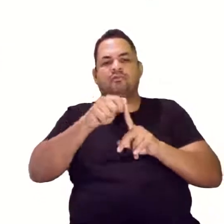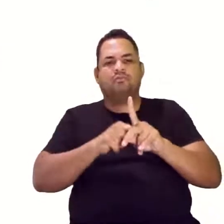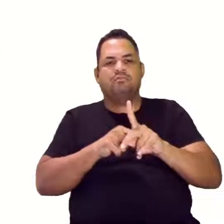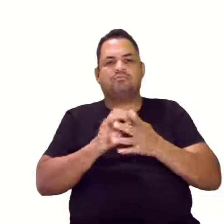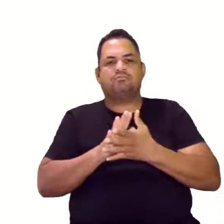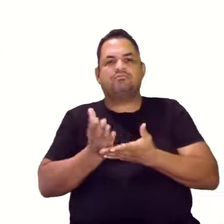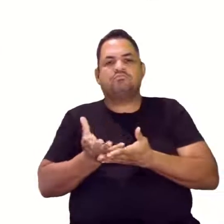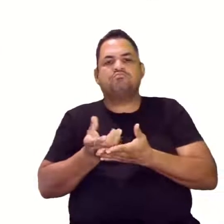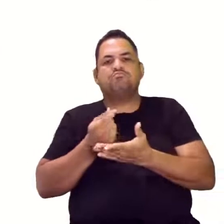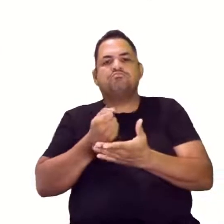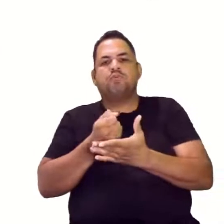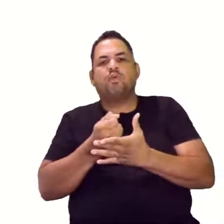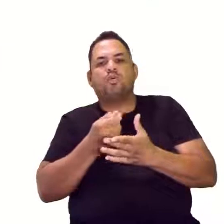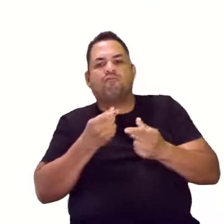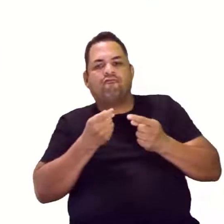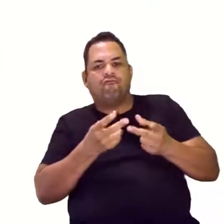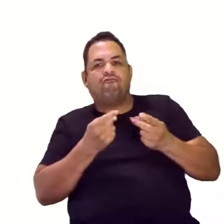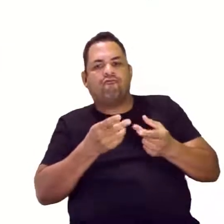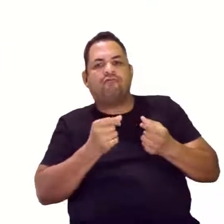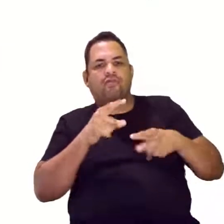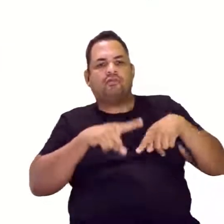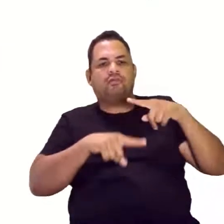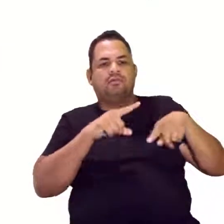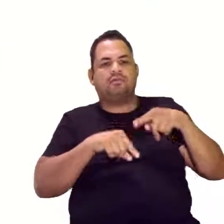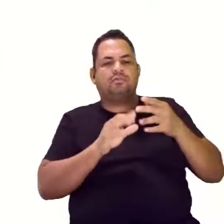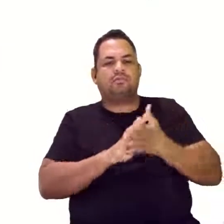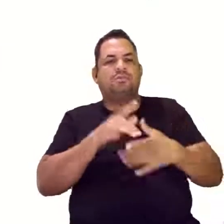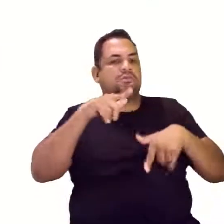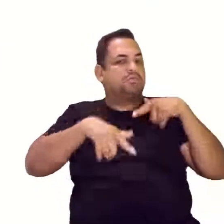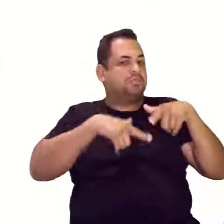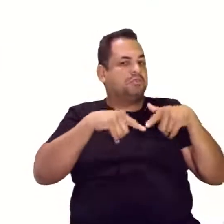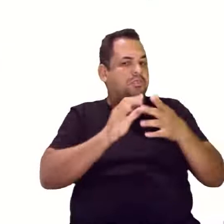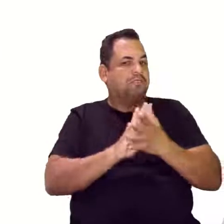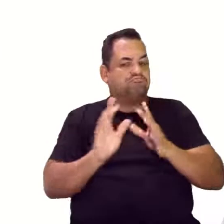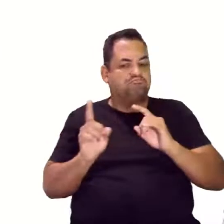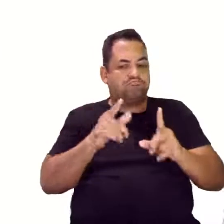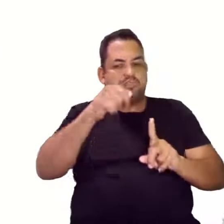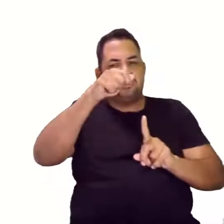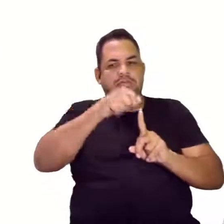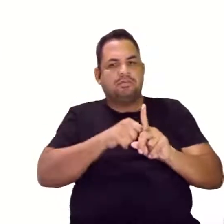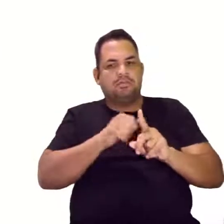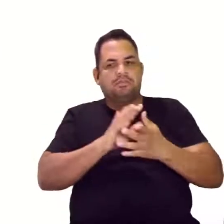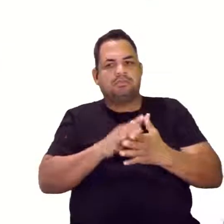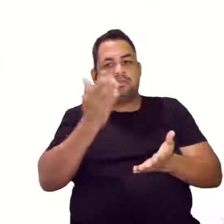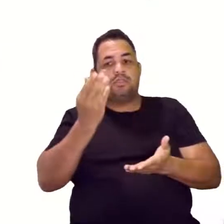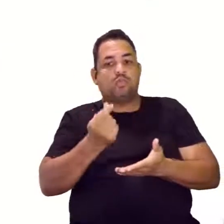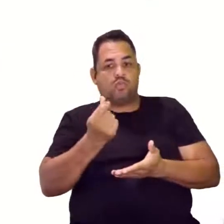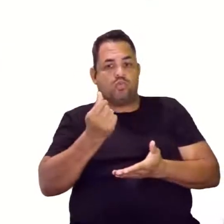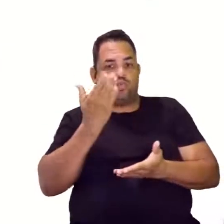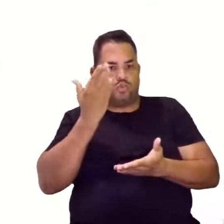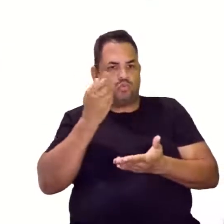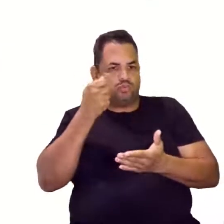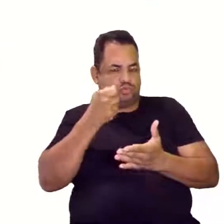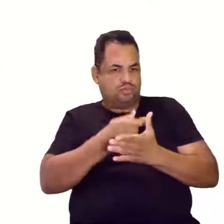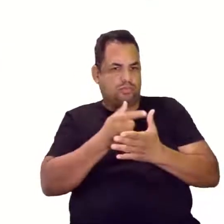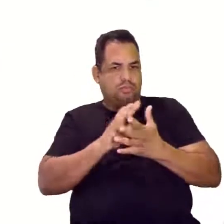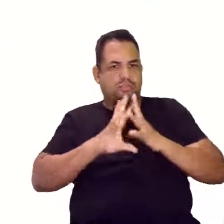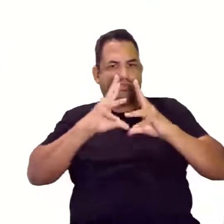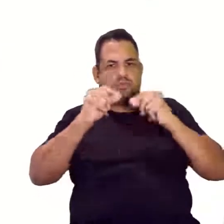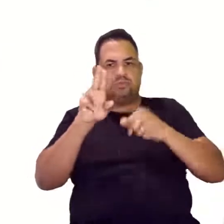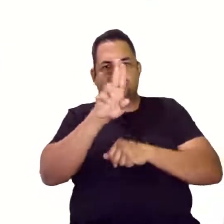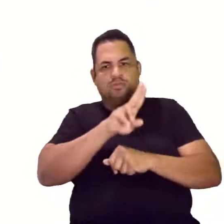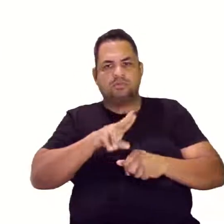de mercadorias ou com a prestação de serviços nesse mês. E a despesa D é todo o